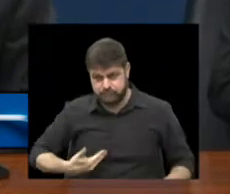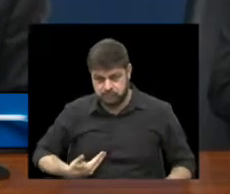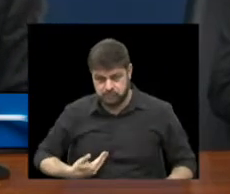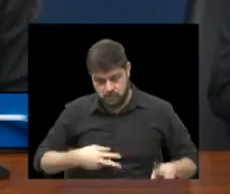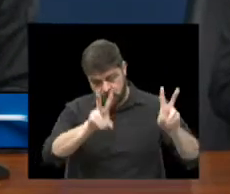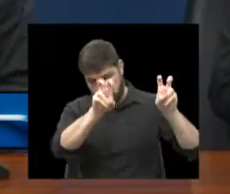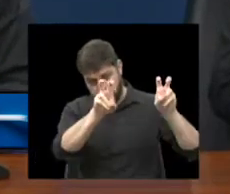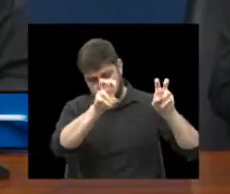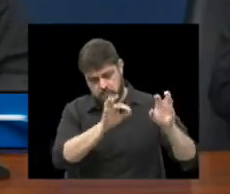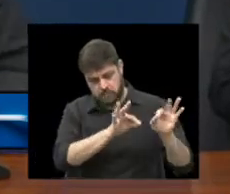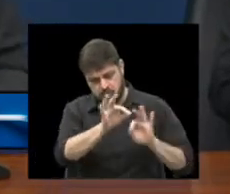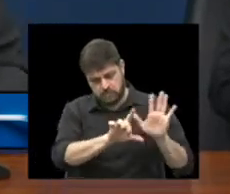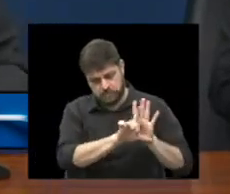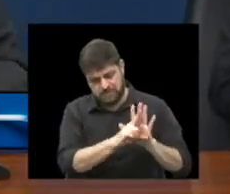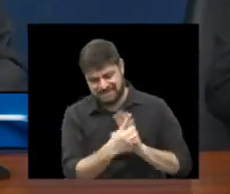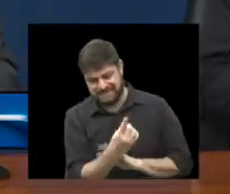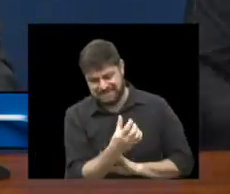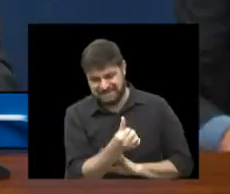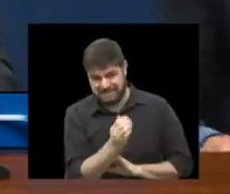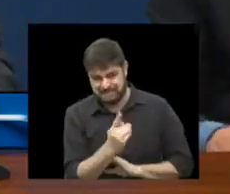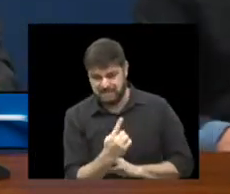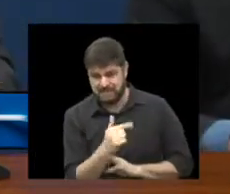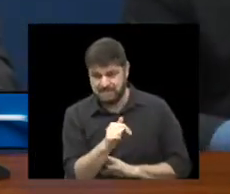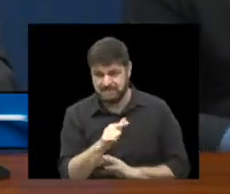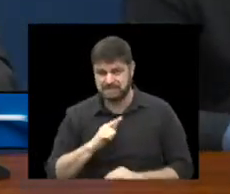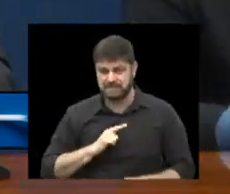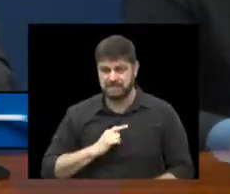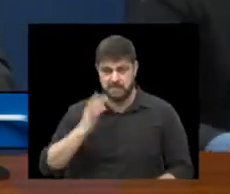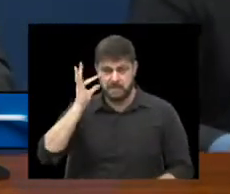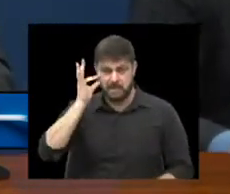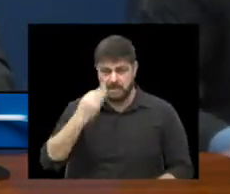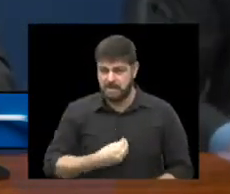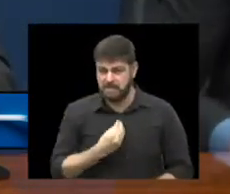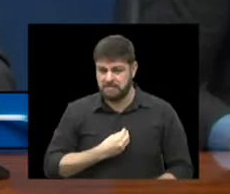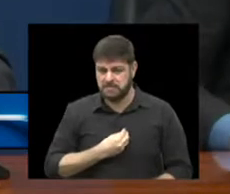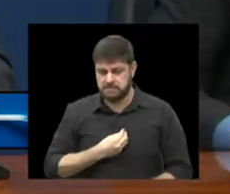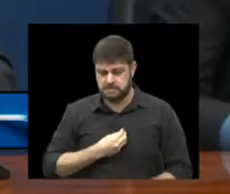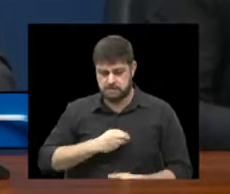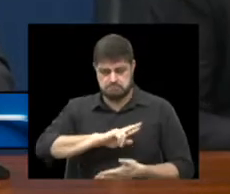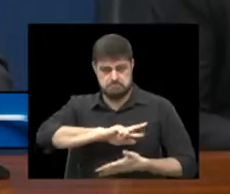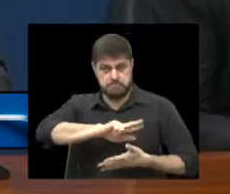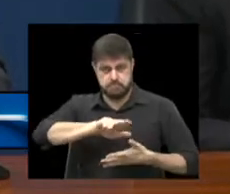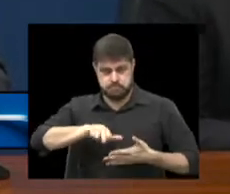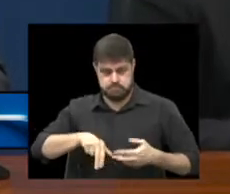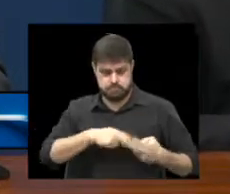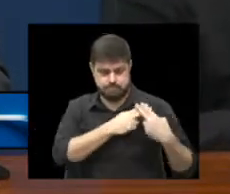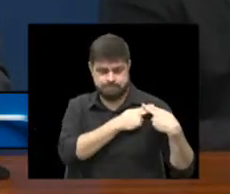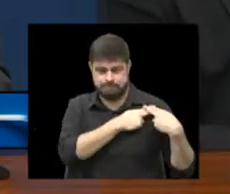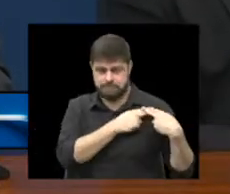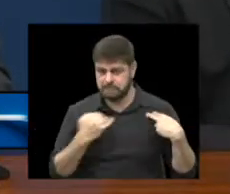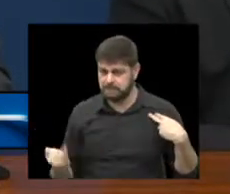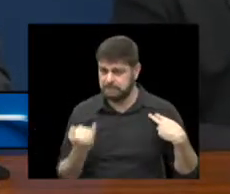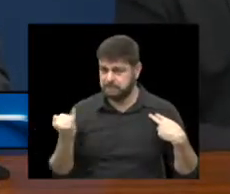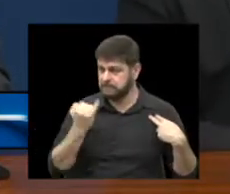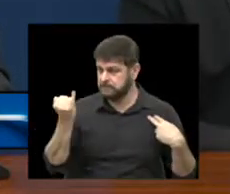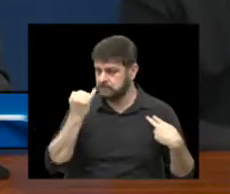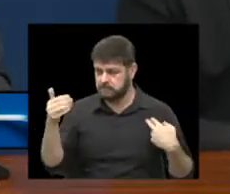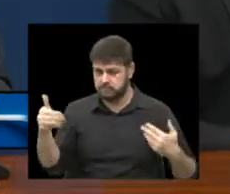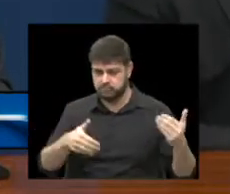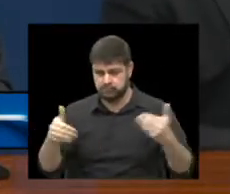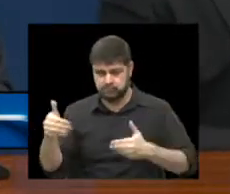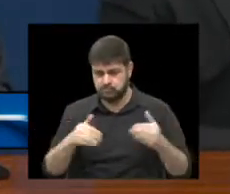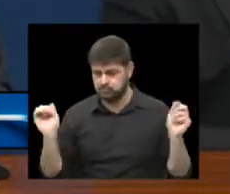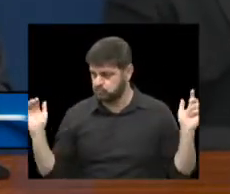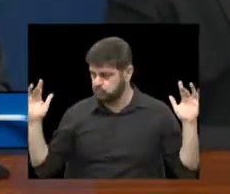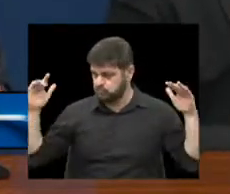desses projetos com a presença de várias pessoas aqui, e é importante a participação de